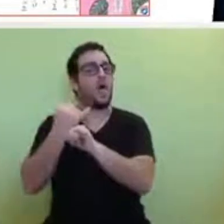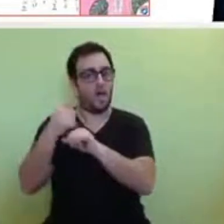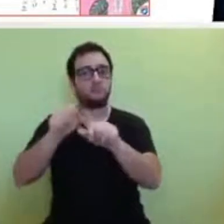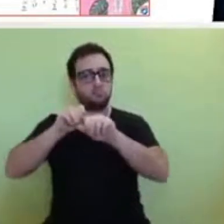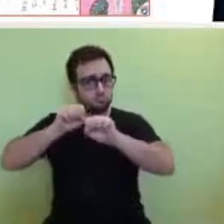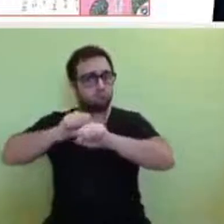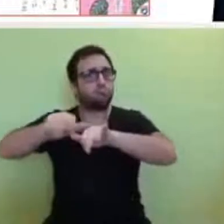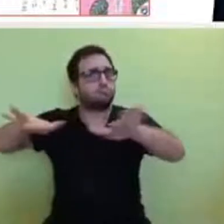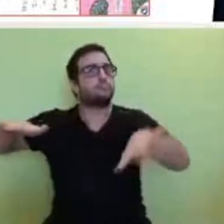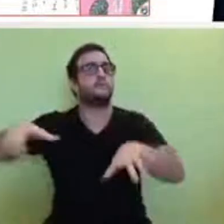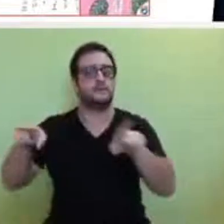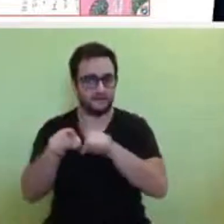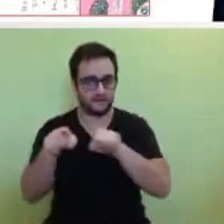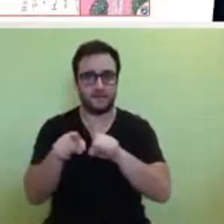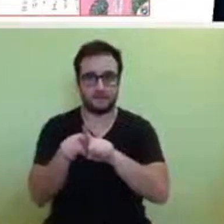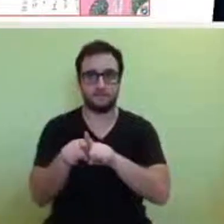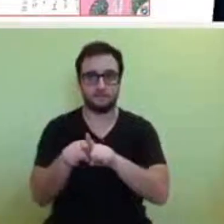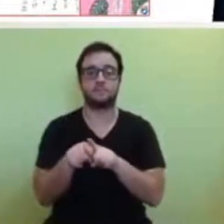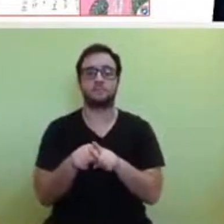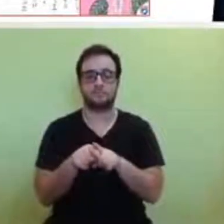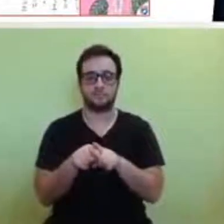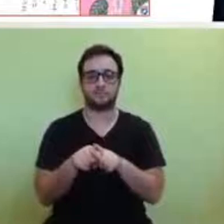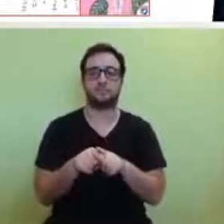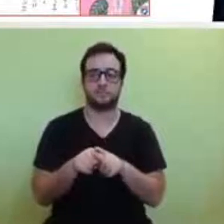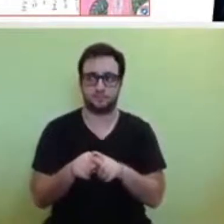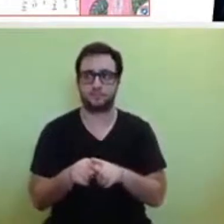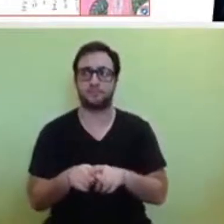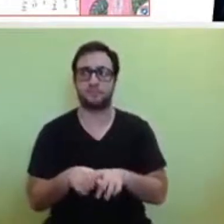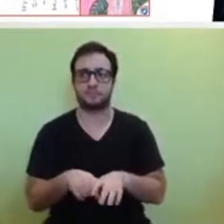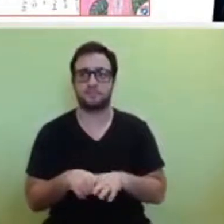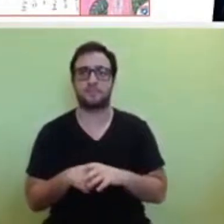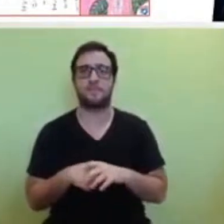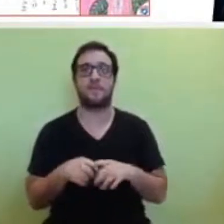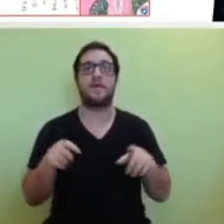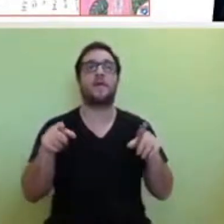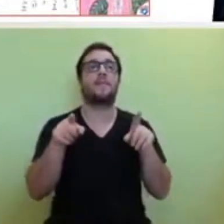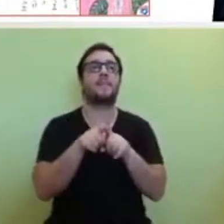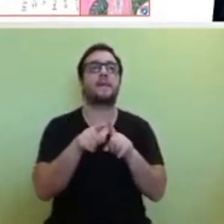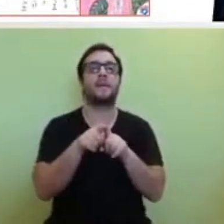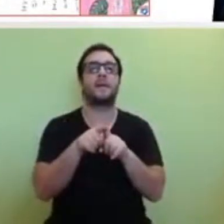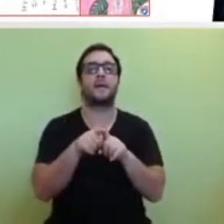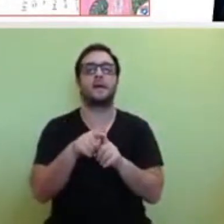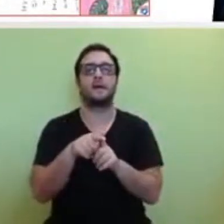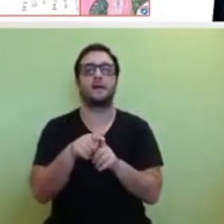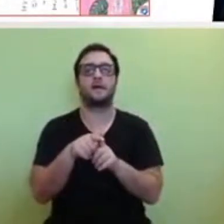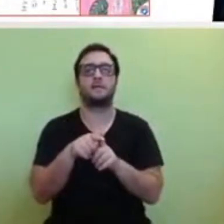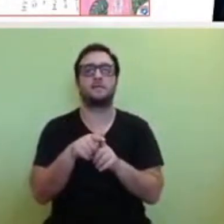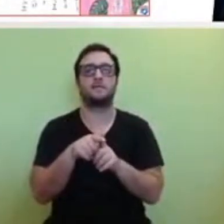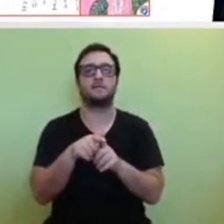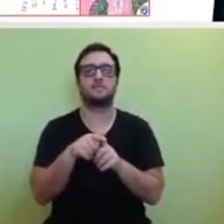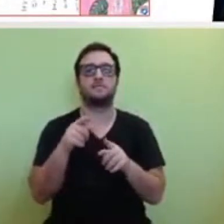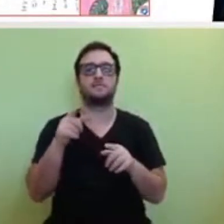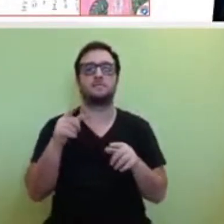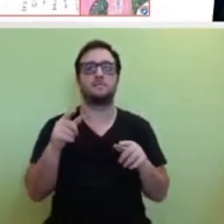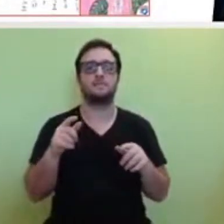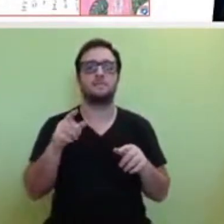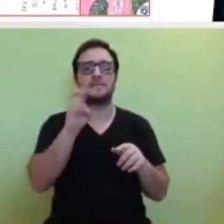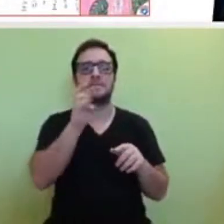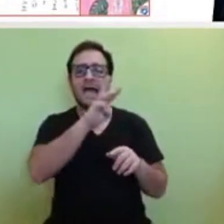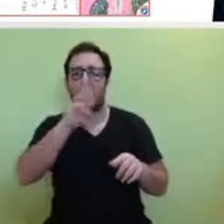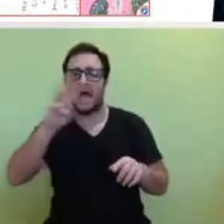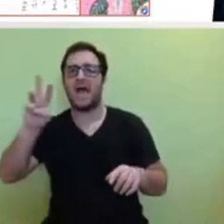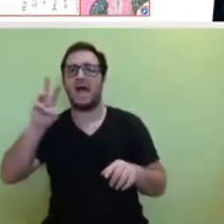azul, ele é um livro de poesia em escrita de sinais. Bem, sem